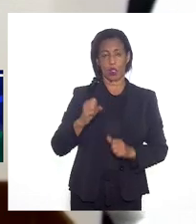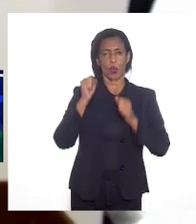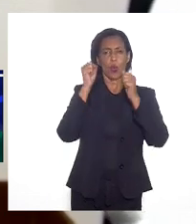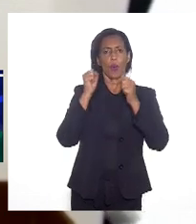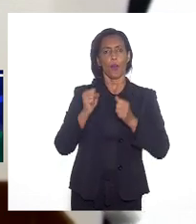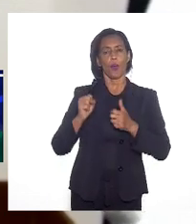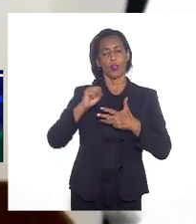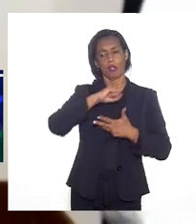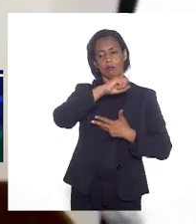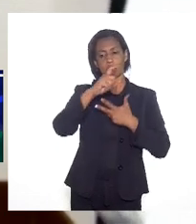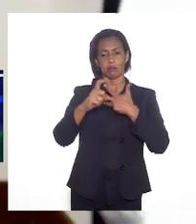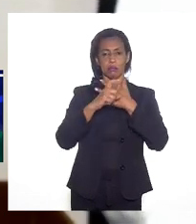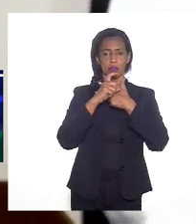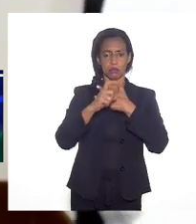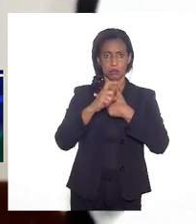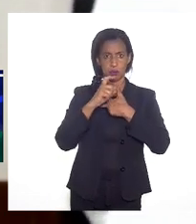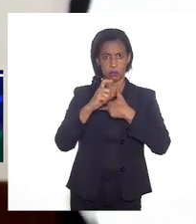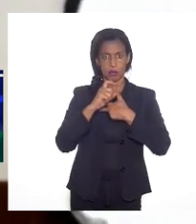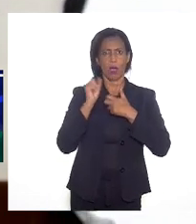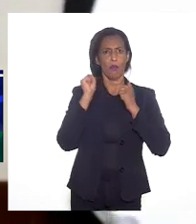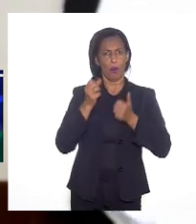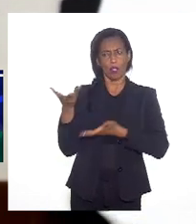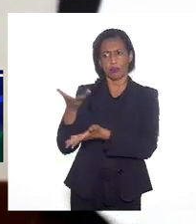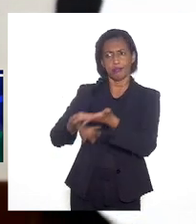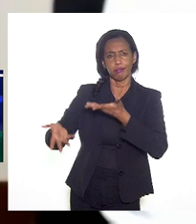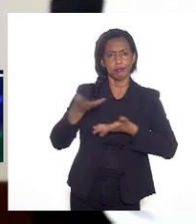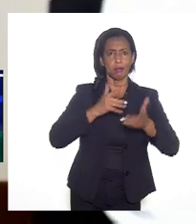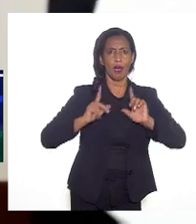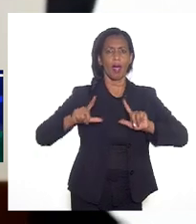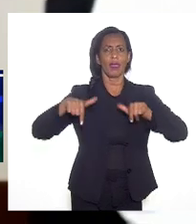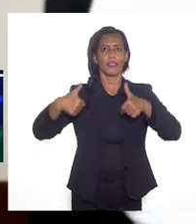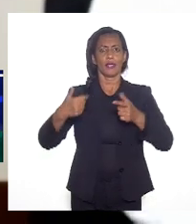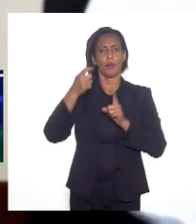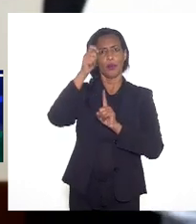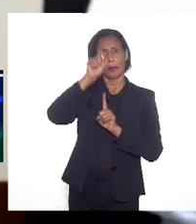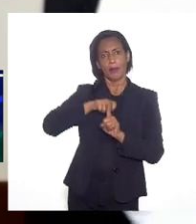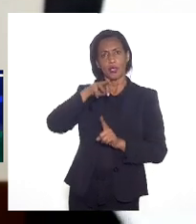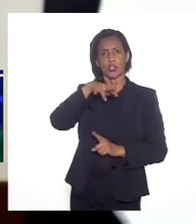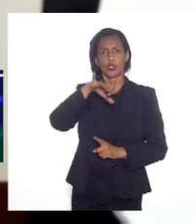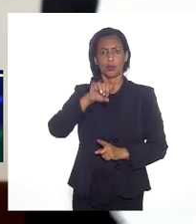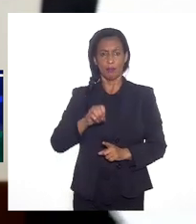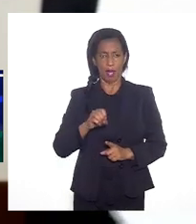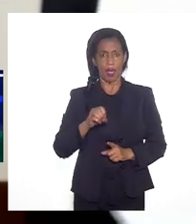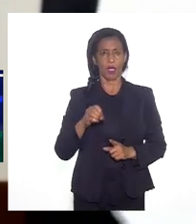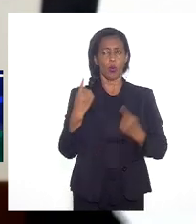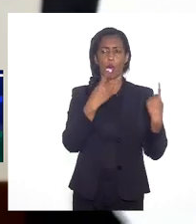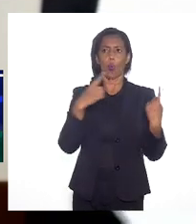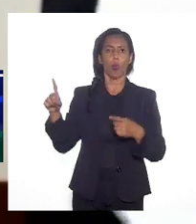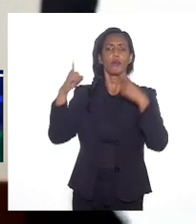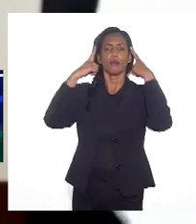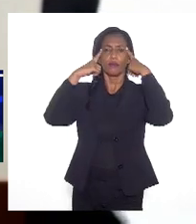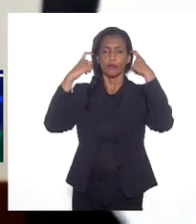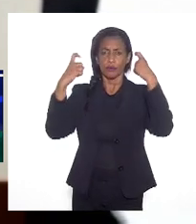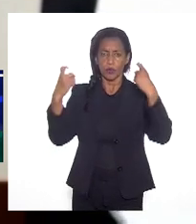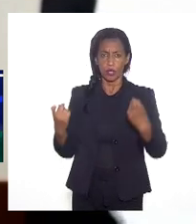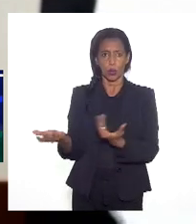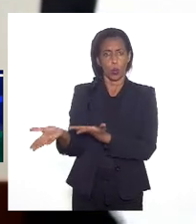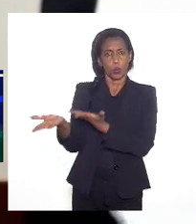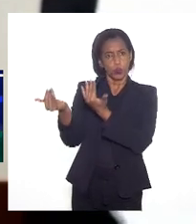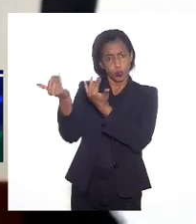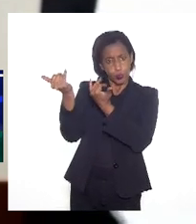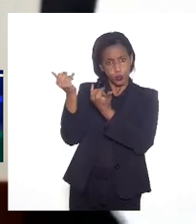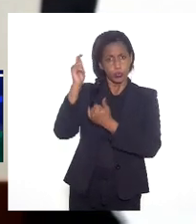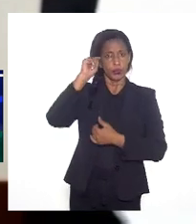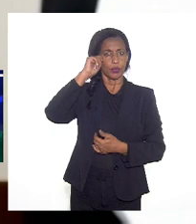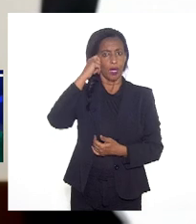poderá promover campanhas, atividades e ações públicas durante o mês de maio visando o enfrentamento à violência contra a juventude negra,